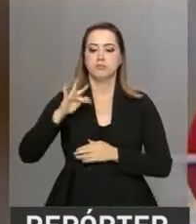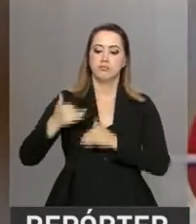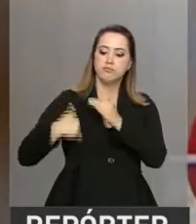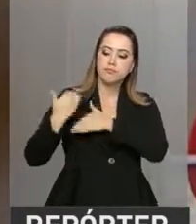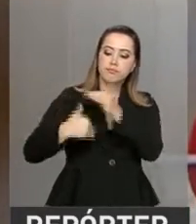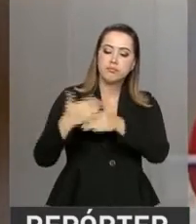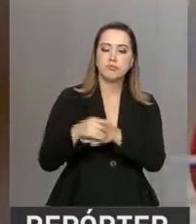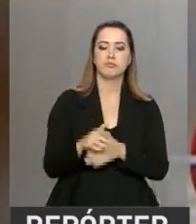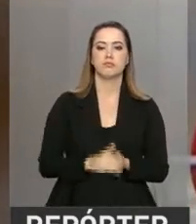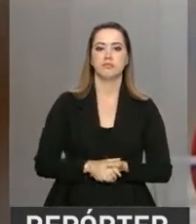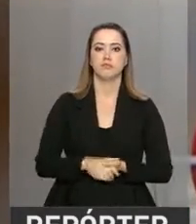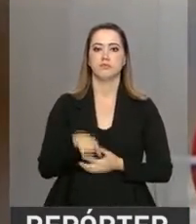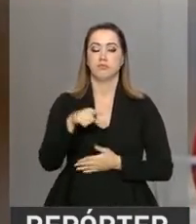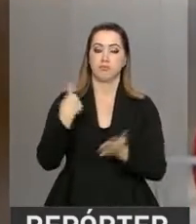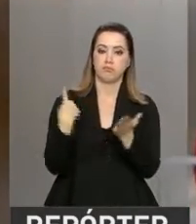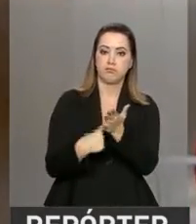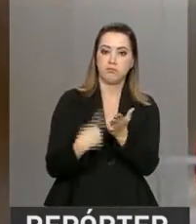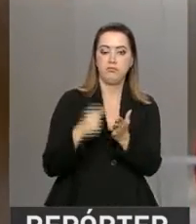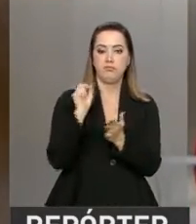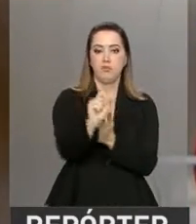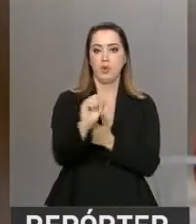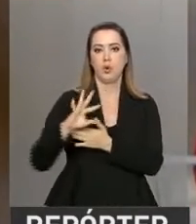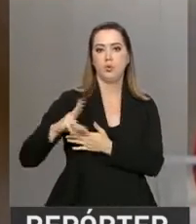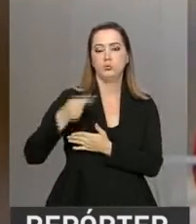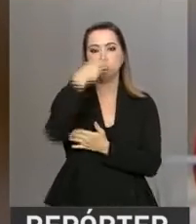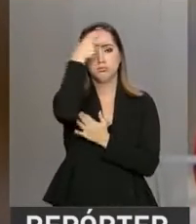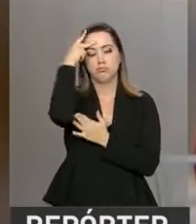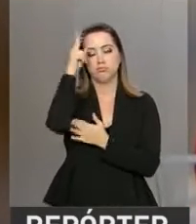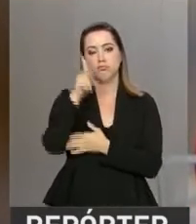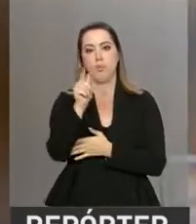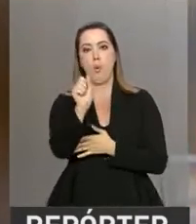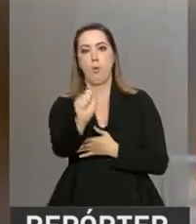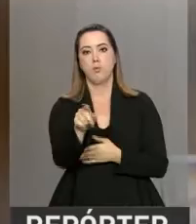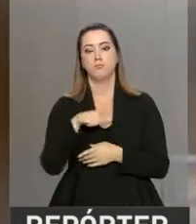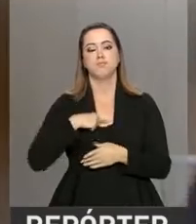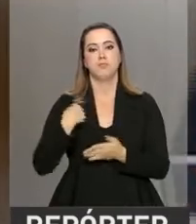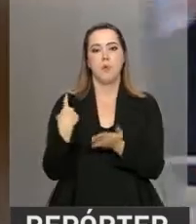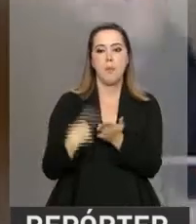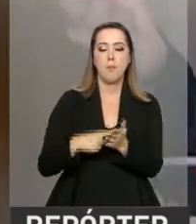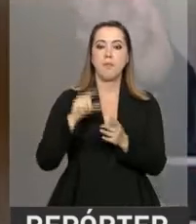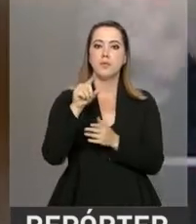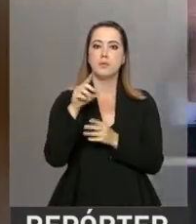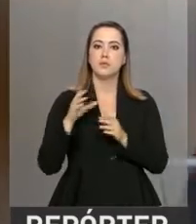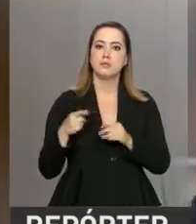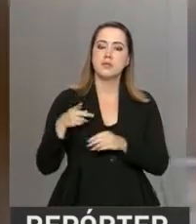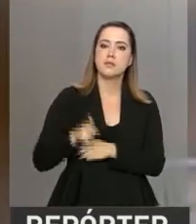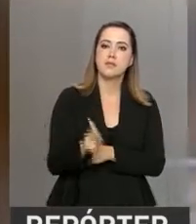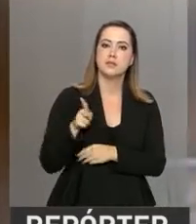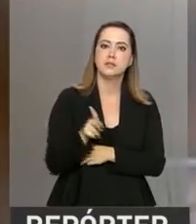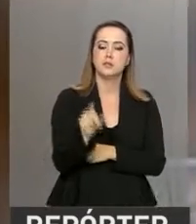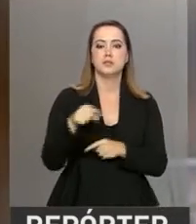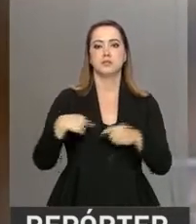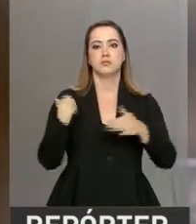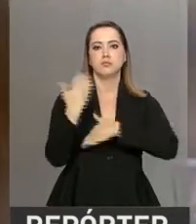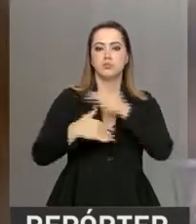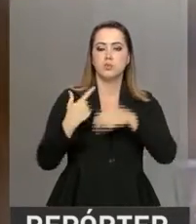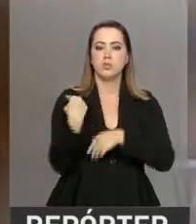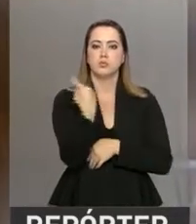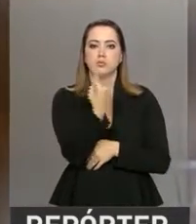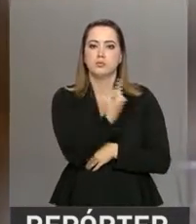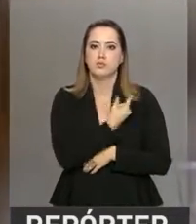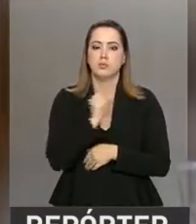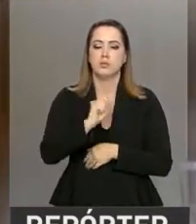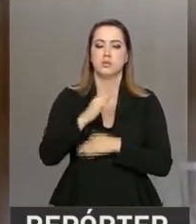são todos os credenciamentos para o nosso habilitamos